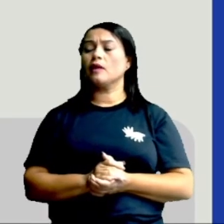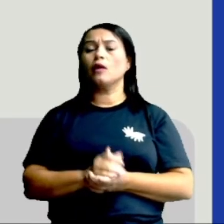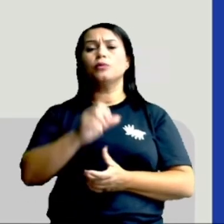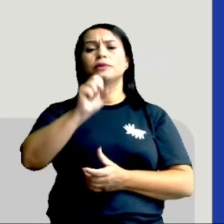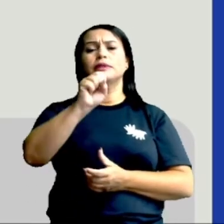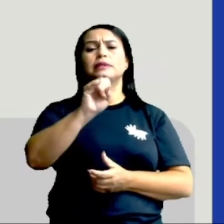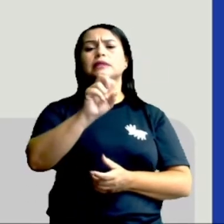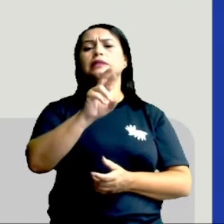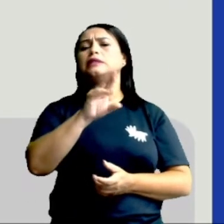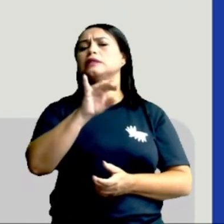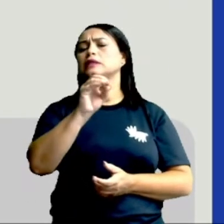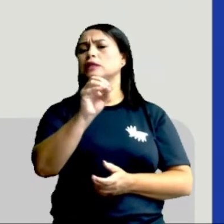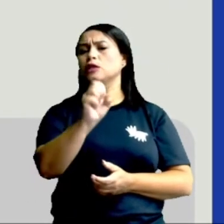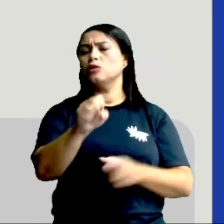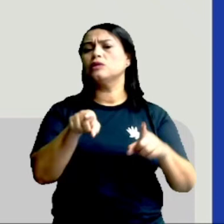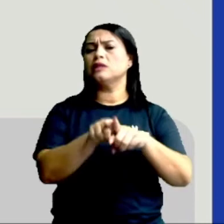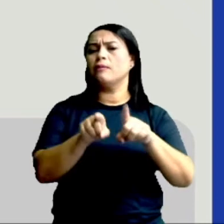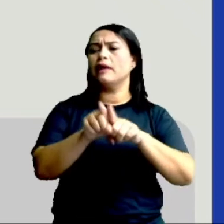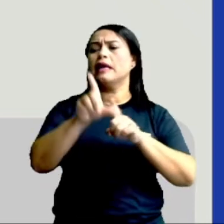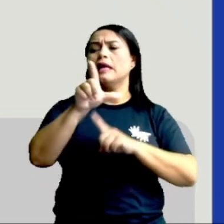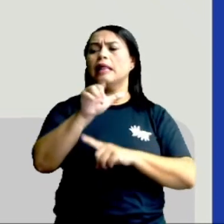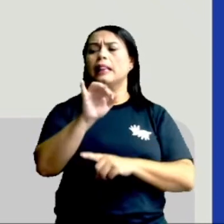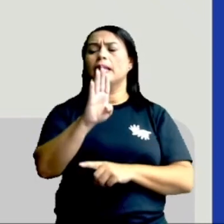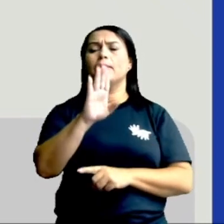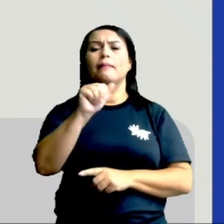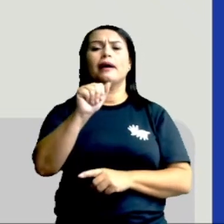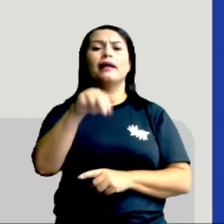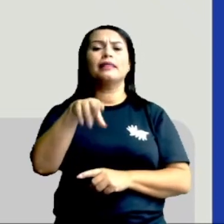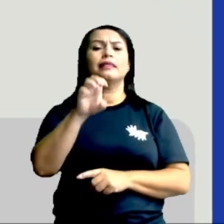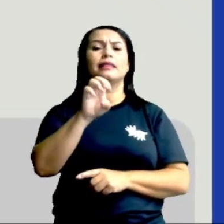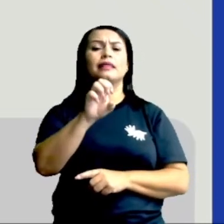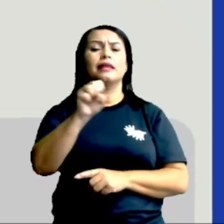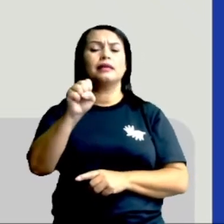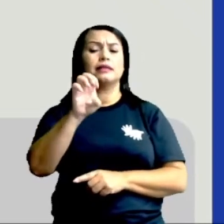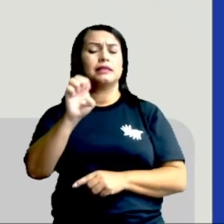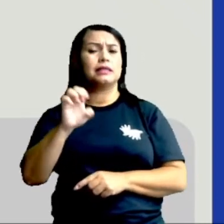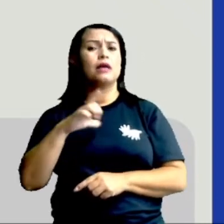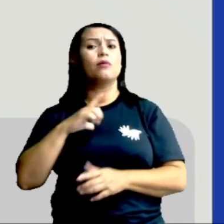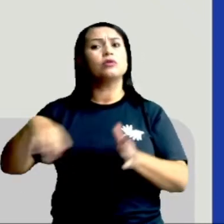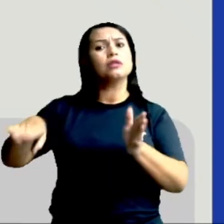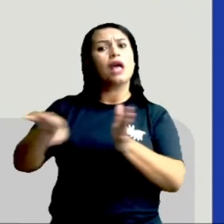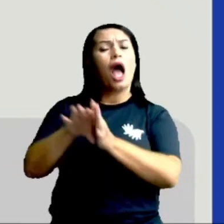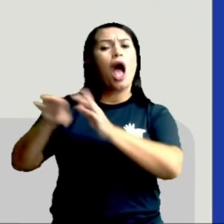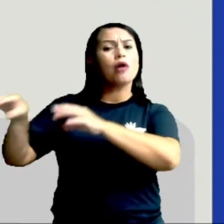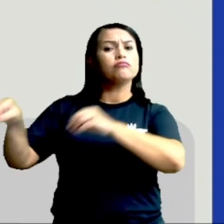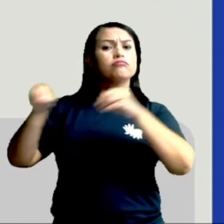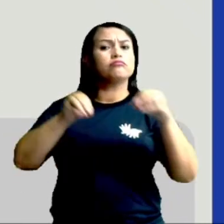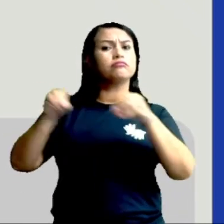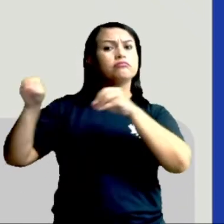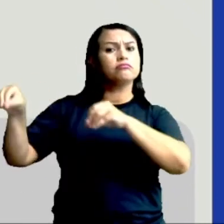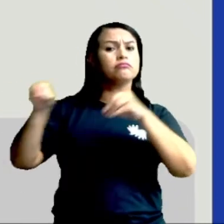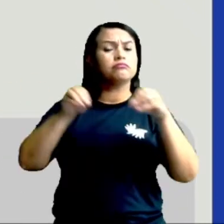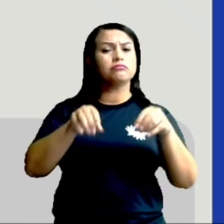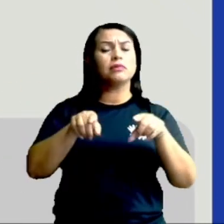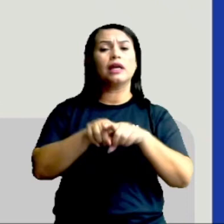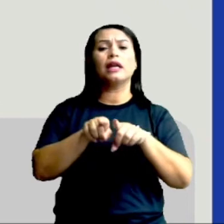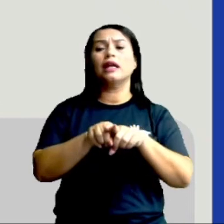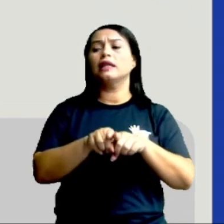Os sírios e libaneses, tá? Então, com a chegada de muitos imigrantes, comerciantes